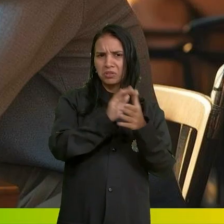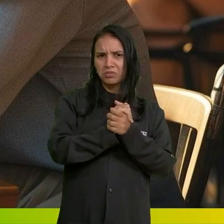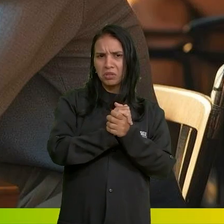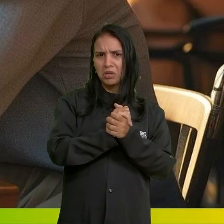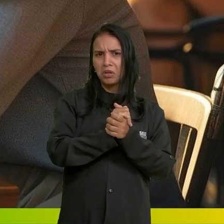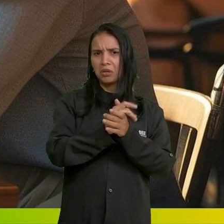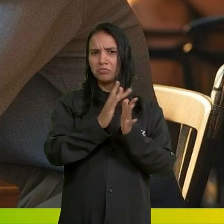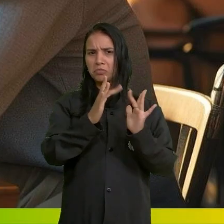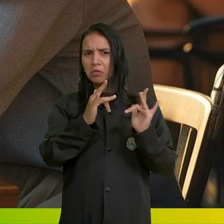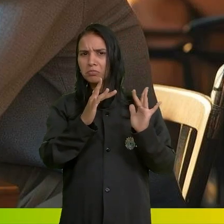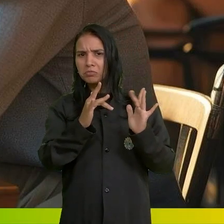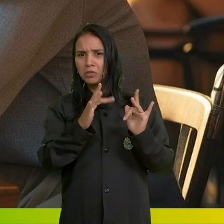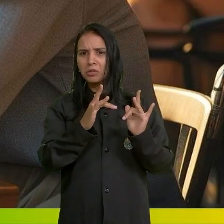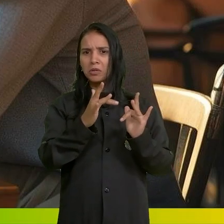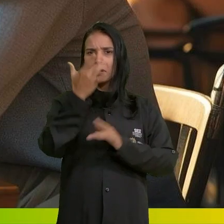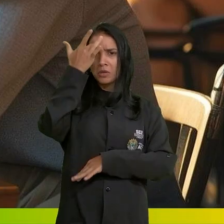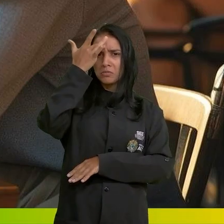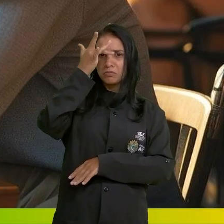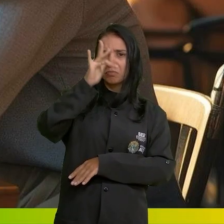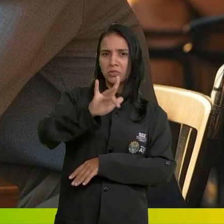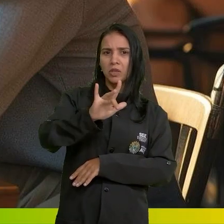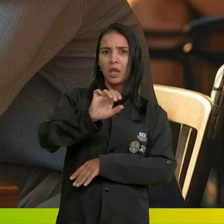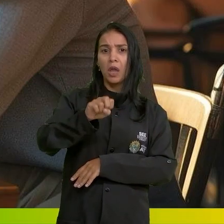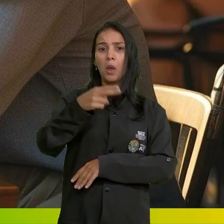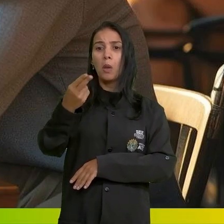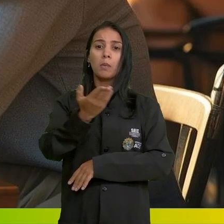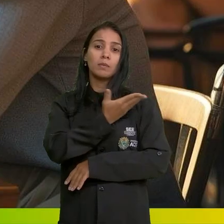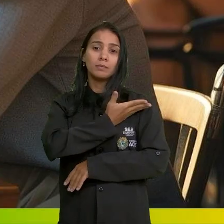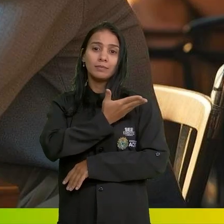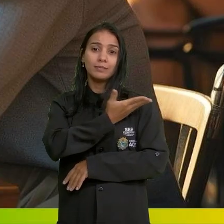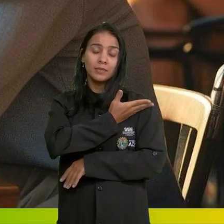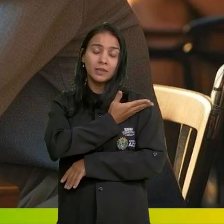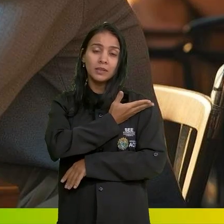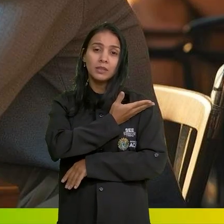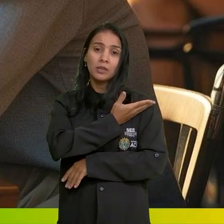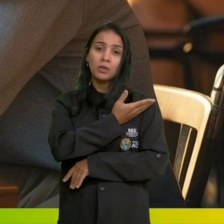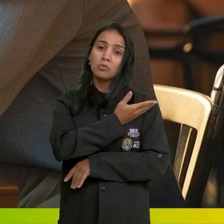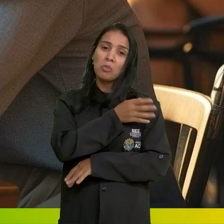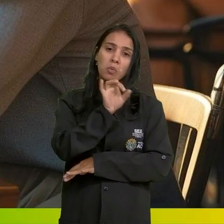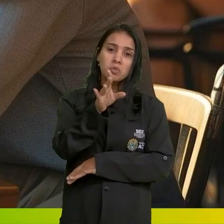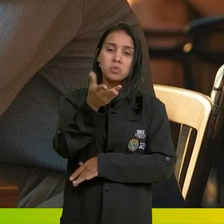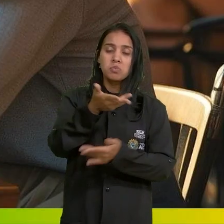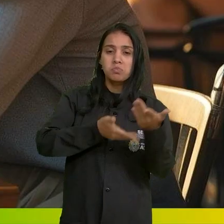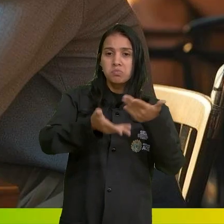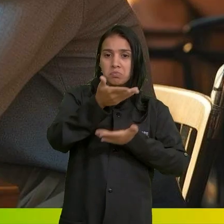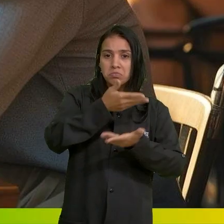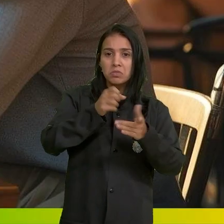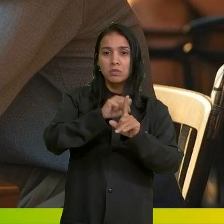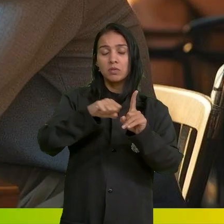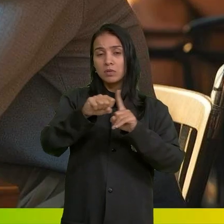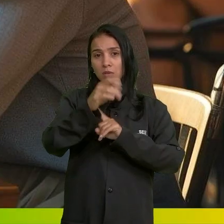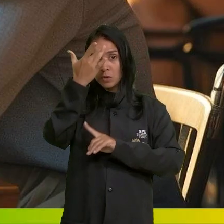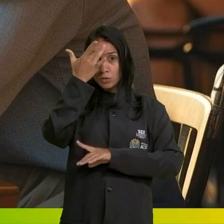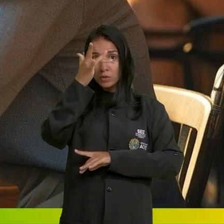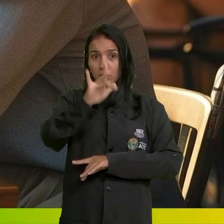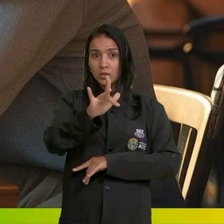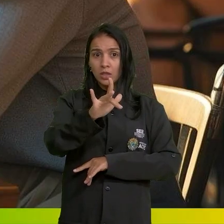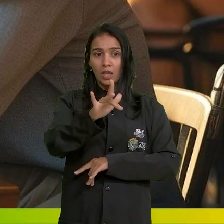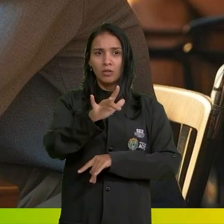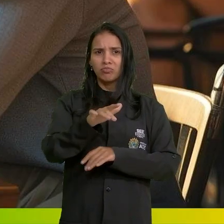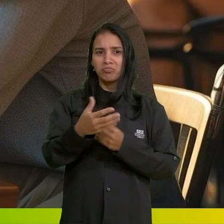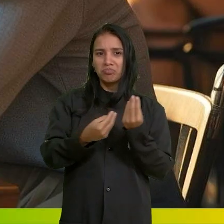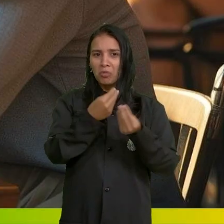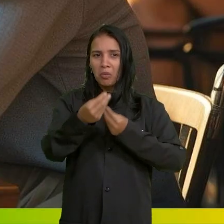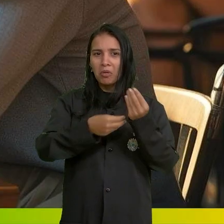marido e esposa, amigos em um momento de interação social, enfim, a imagem não nos